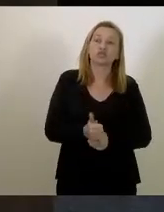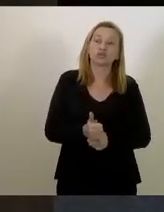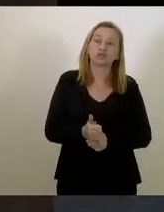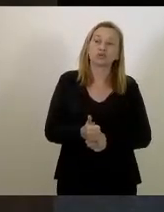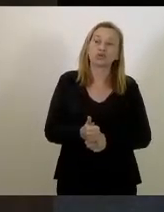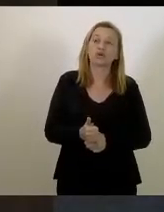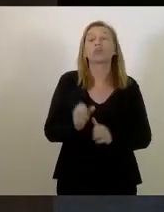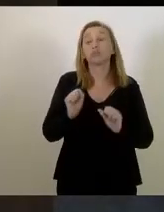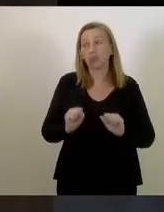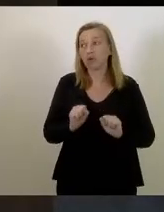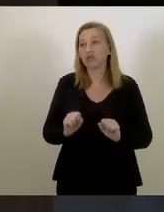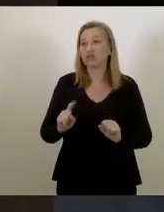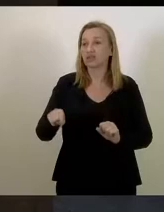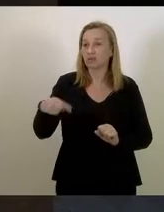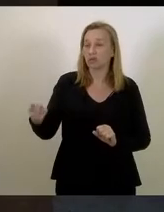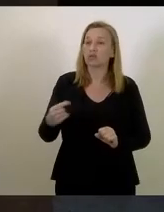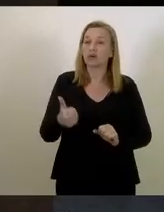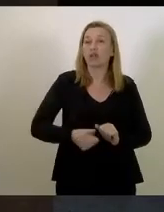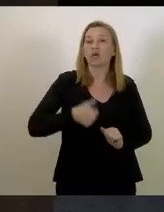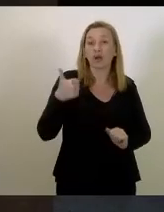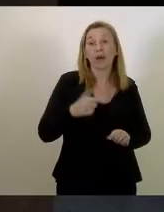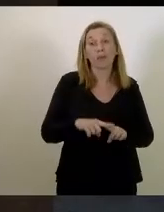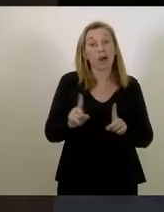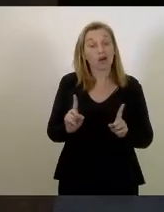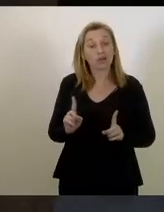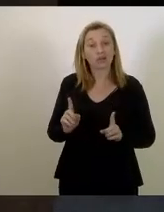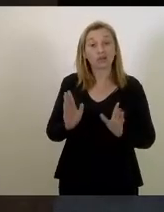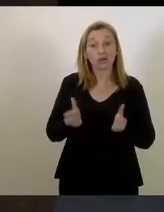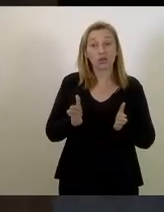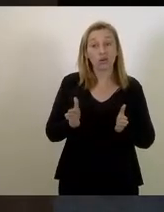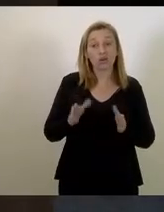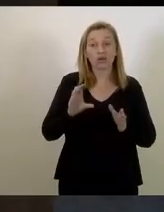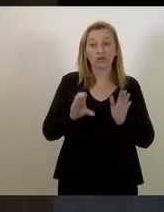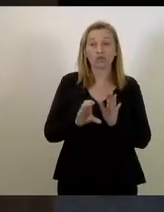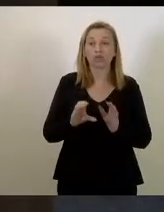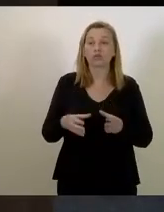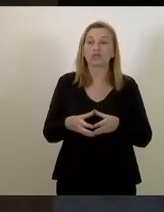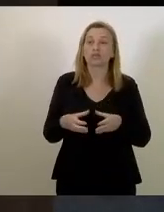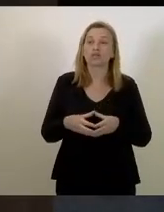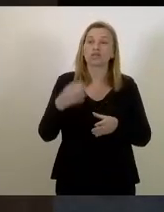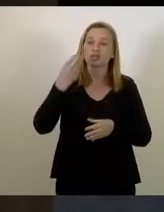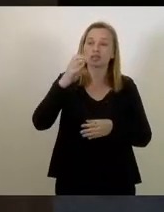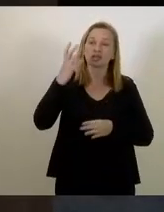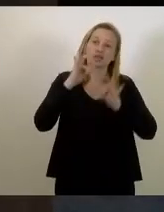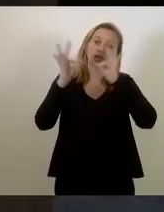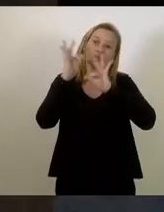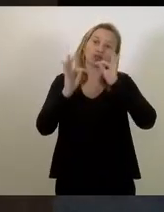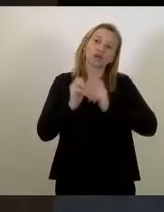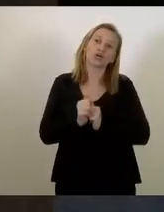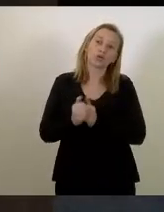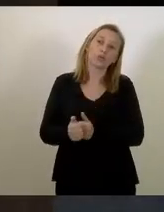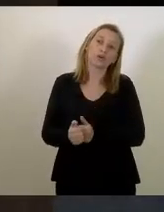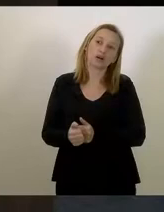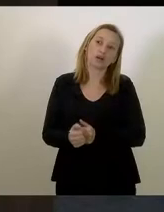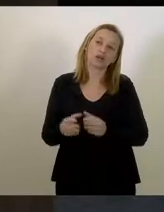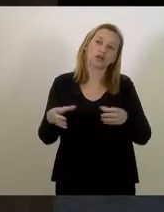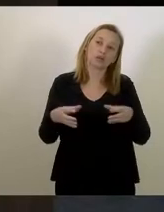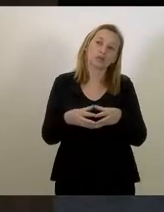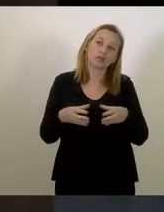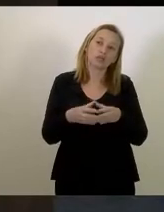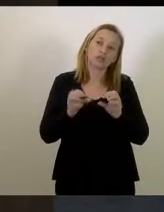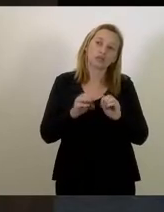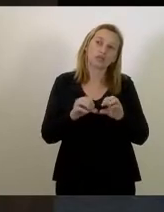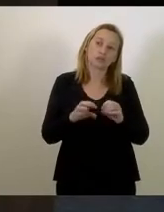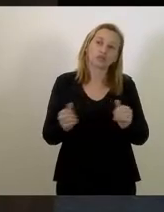substitutivo a gente possa mais adiante melhorá-lo mas por enquanto o parecer da comissão de ciência e tecnologia acompanha o parecer da comissão de educação